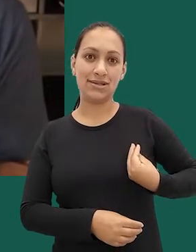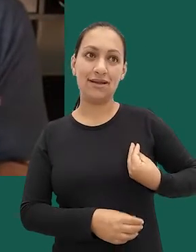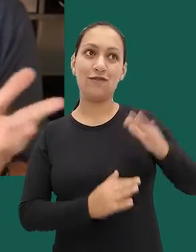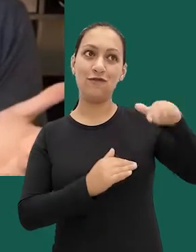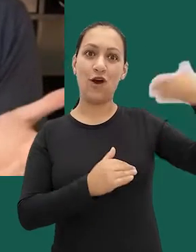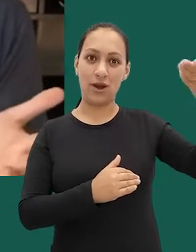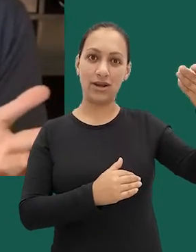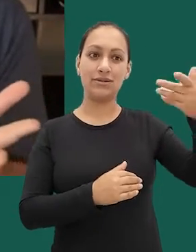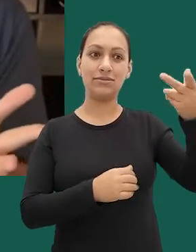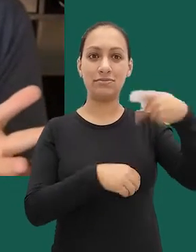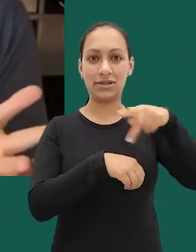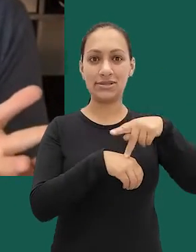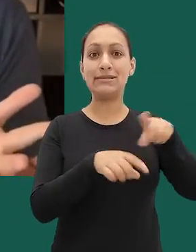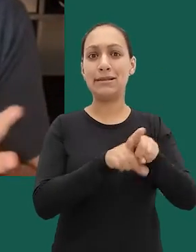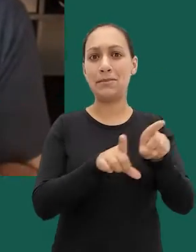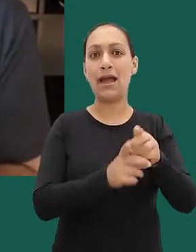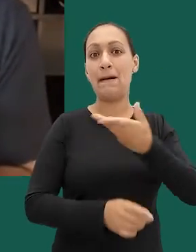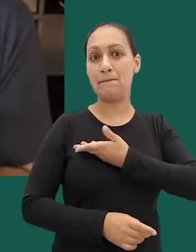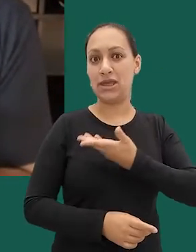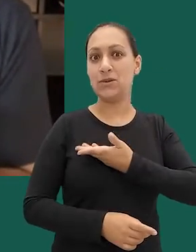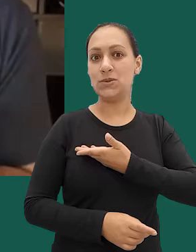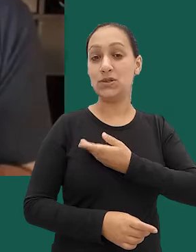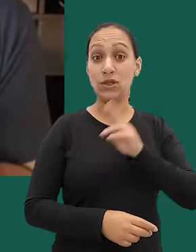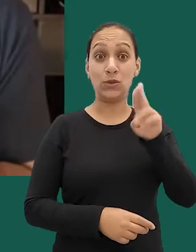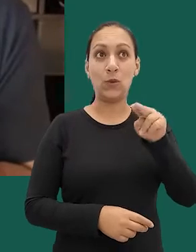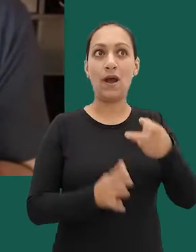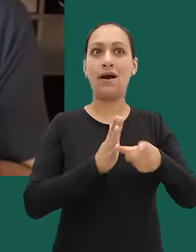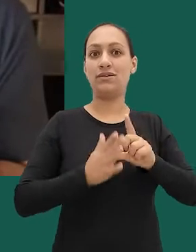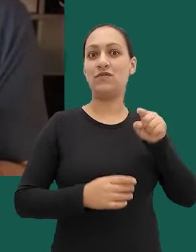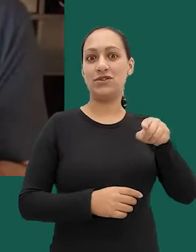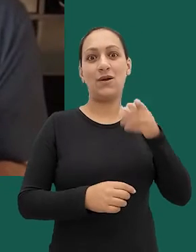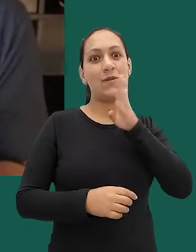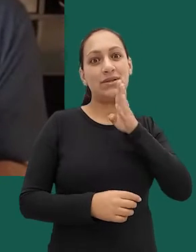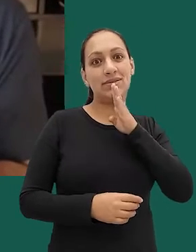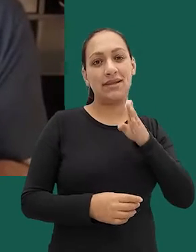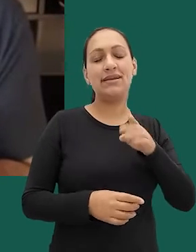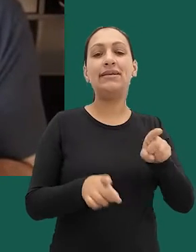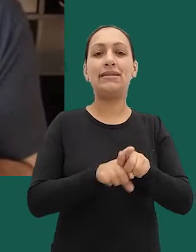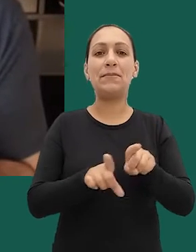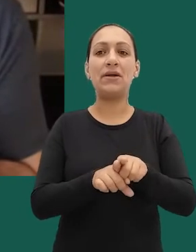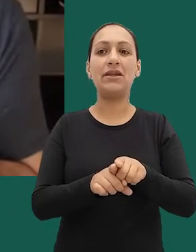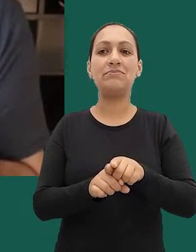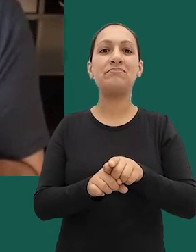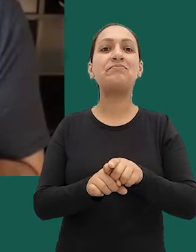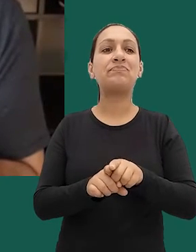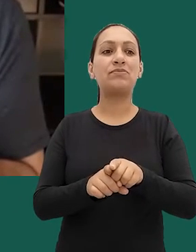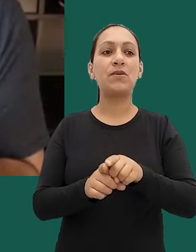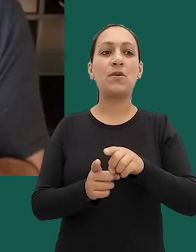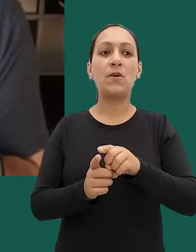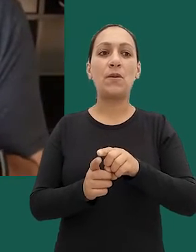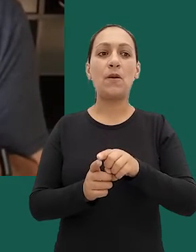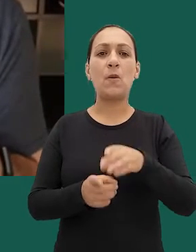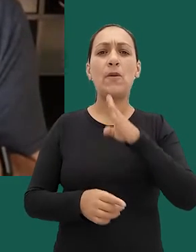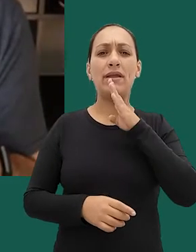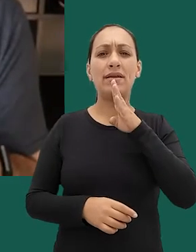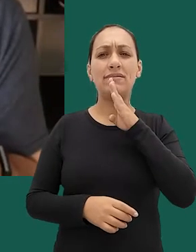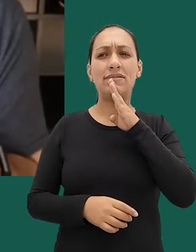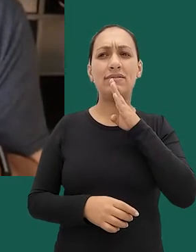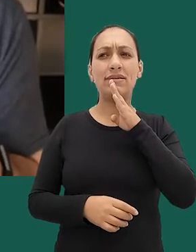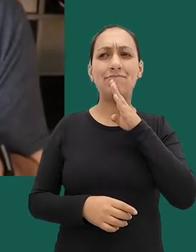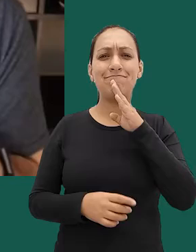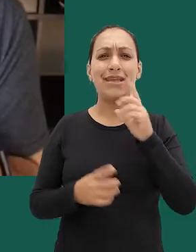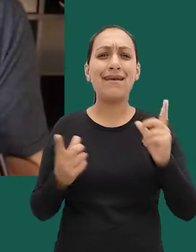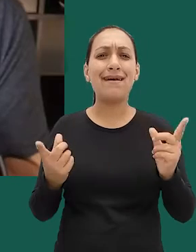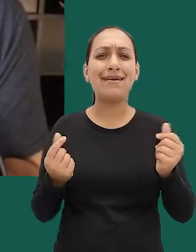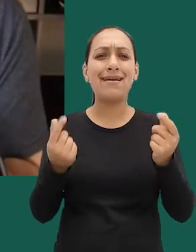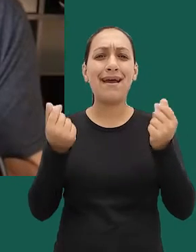novos amigos que você provavelmente nunca teria feito, e você acaba conhecendo uma parte, tu enriquece